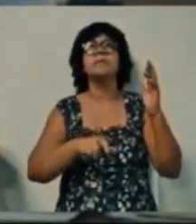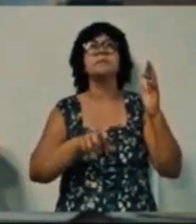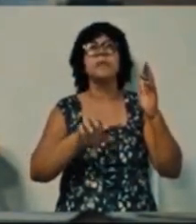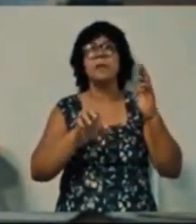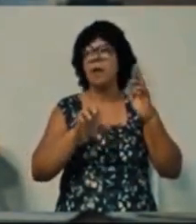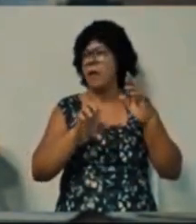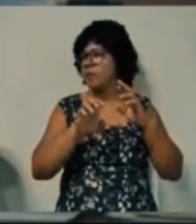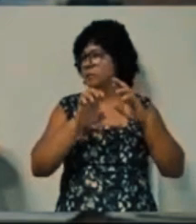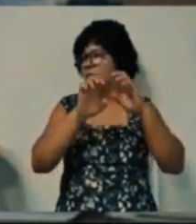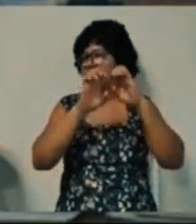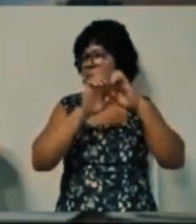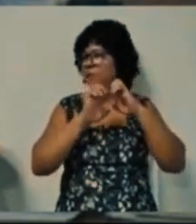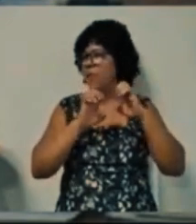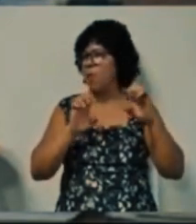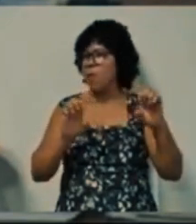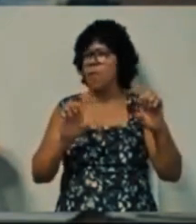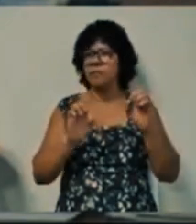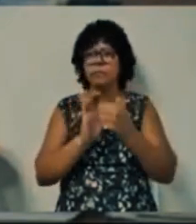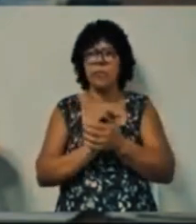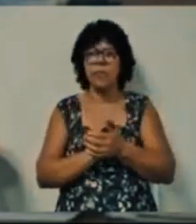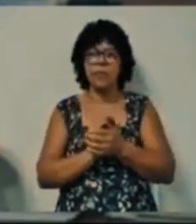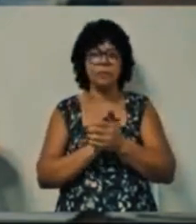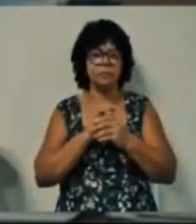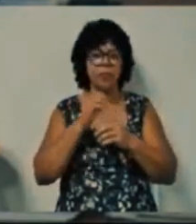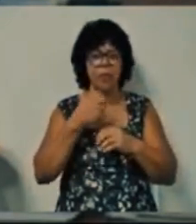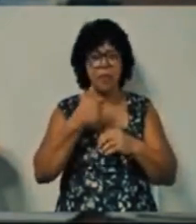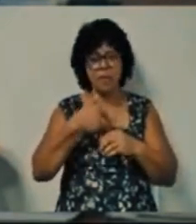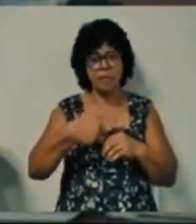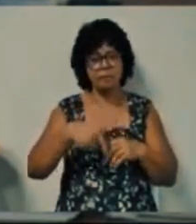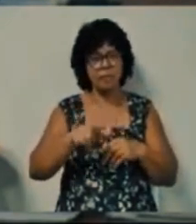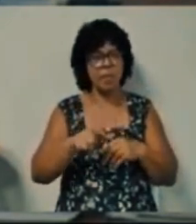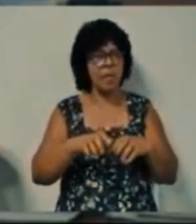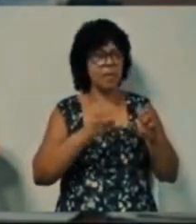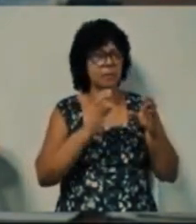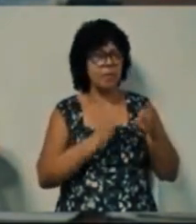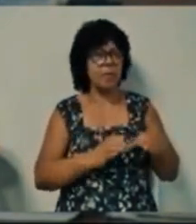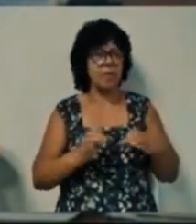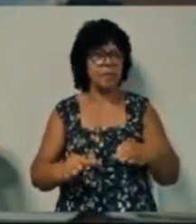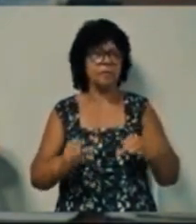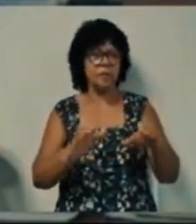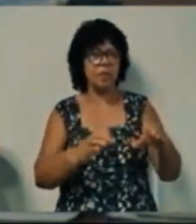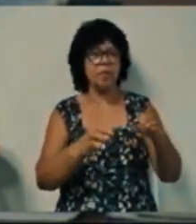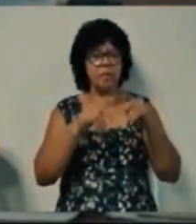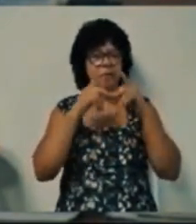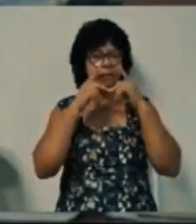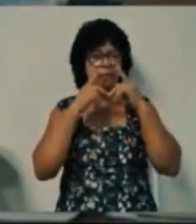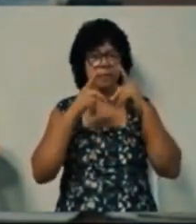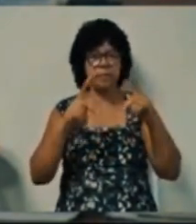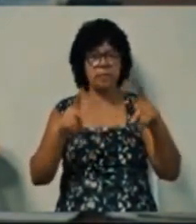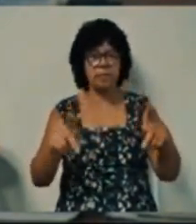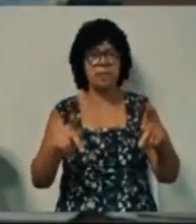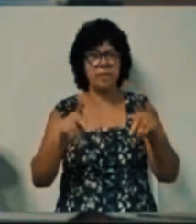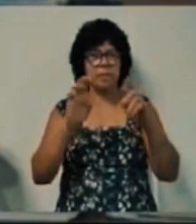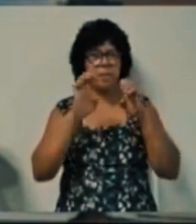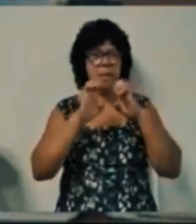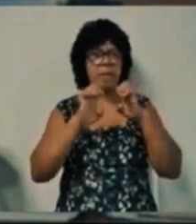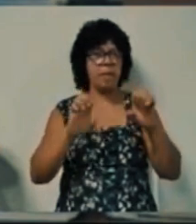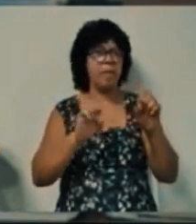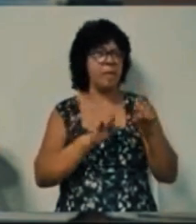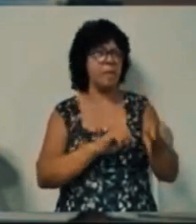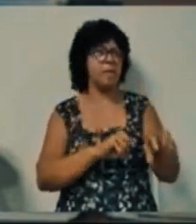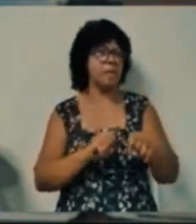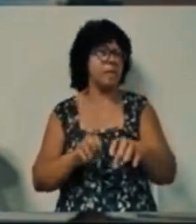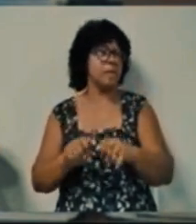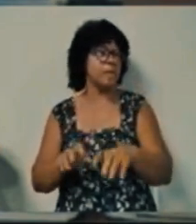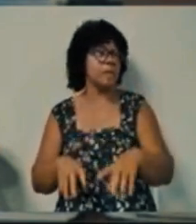muitas cidades, muitos lugares, pela pregação do evangelho, pelo ensino da palavra de